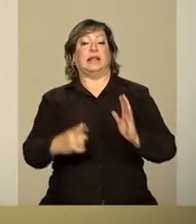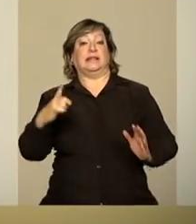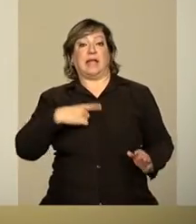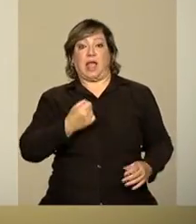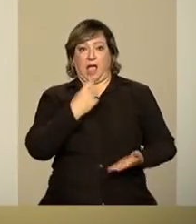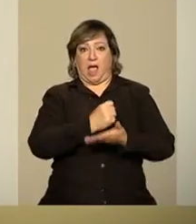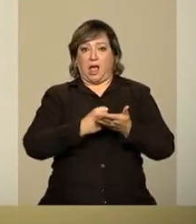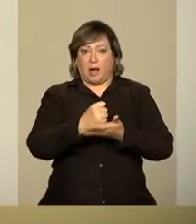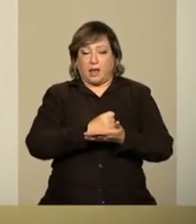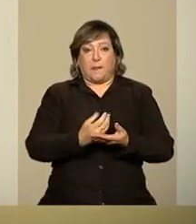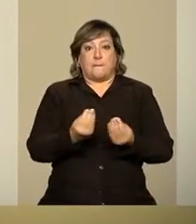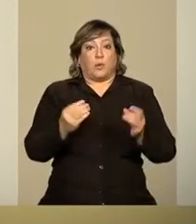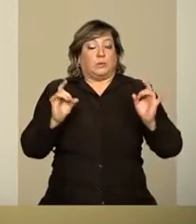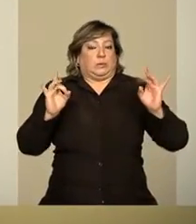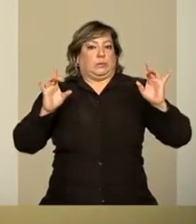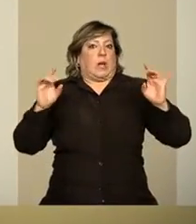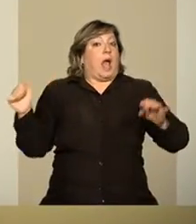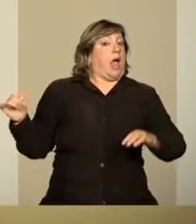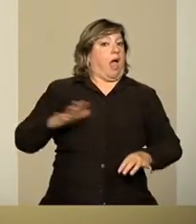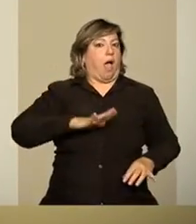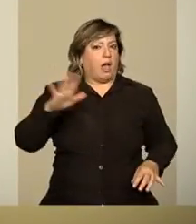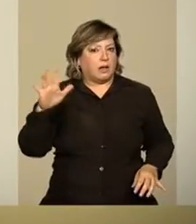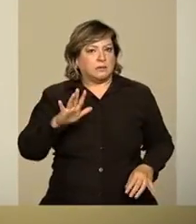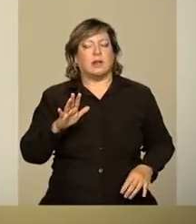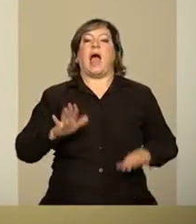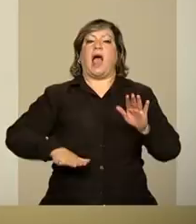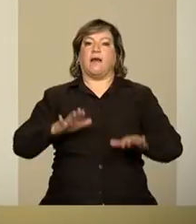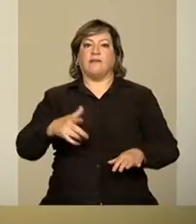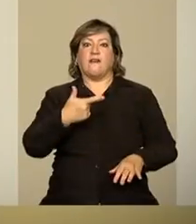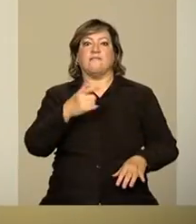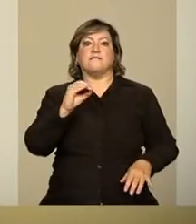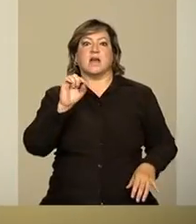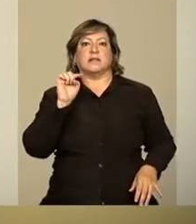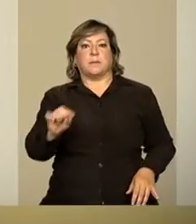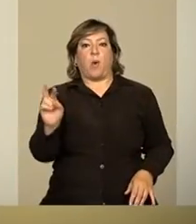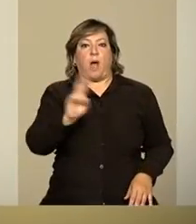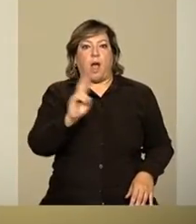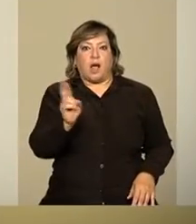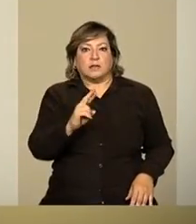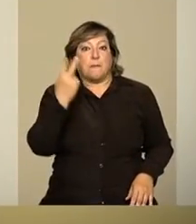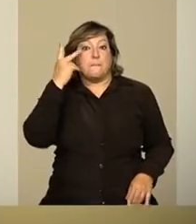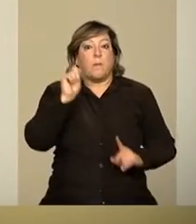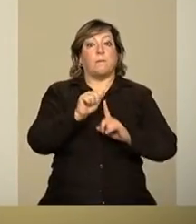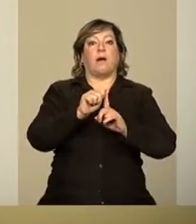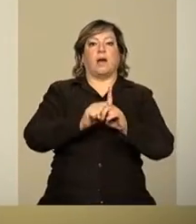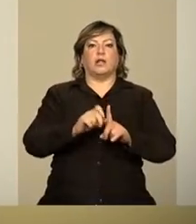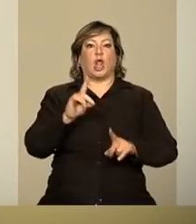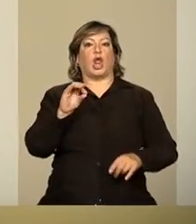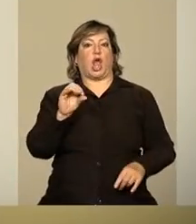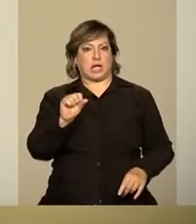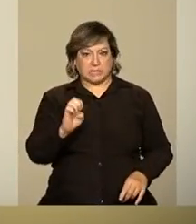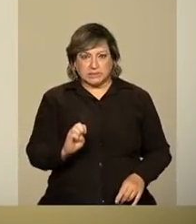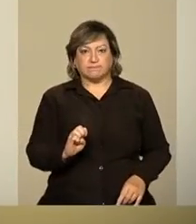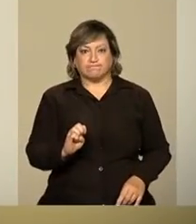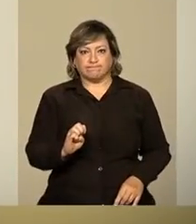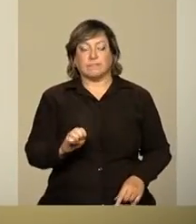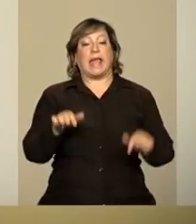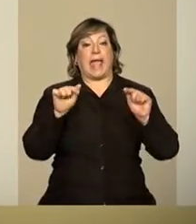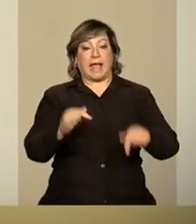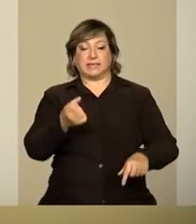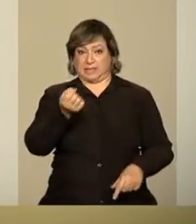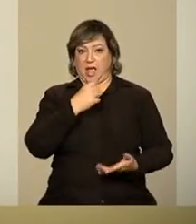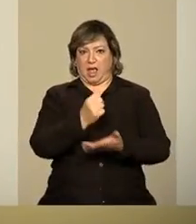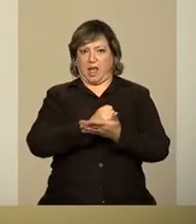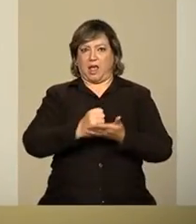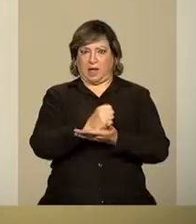remédios muito modernos e muito caros que chegam a custar até 20 mil reais a dose mensal esses